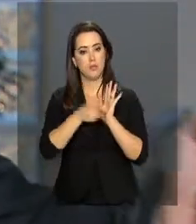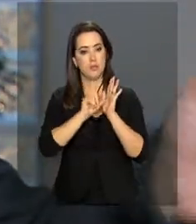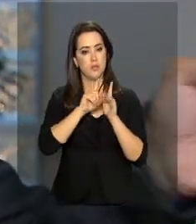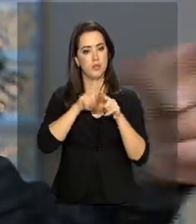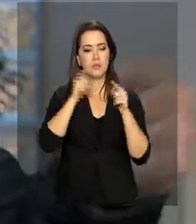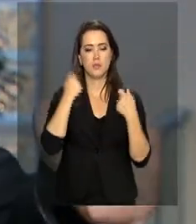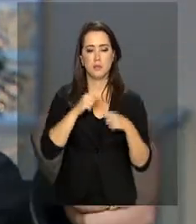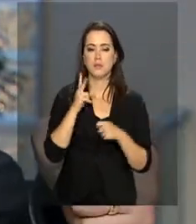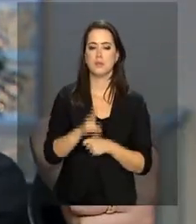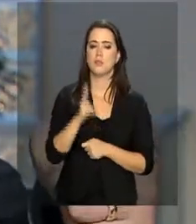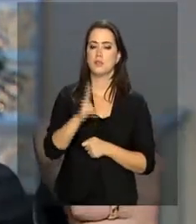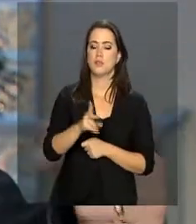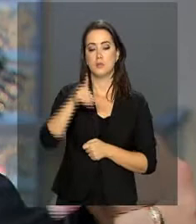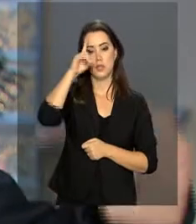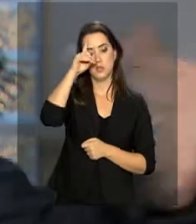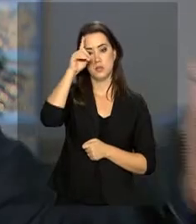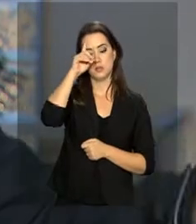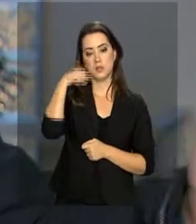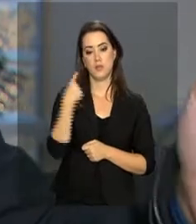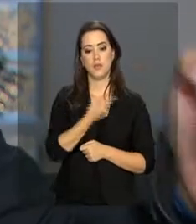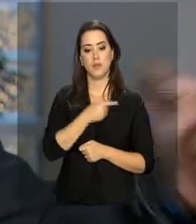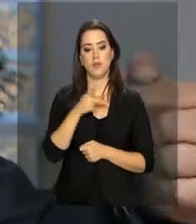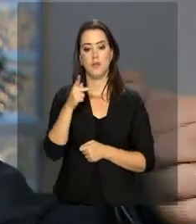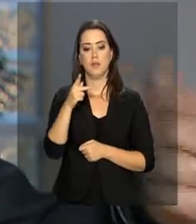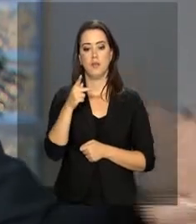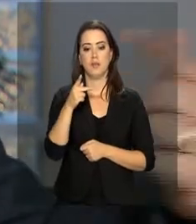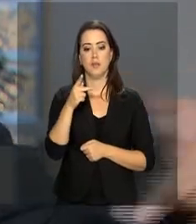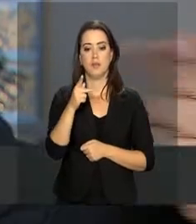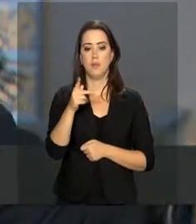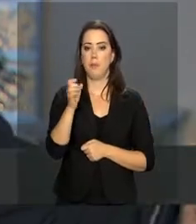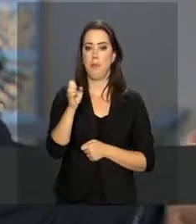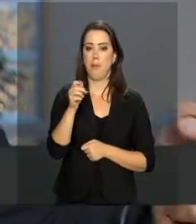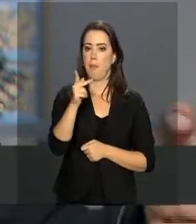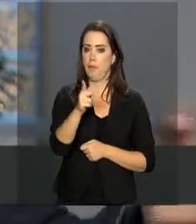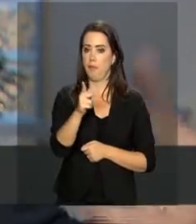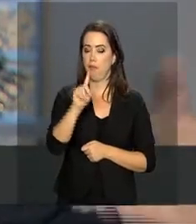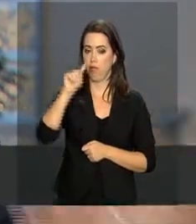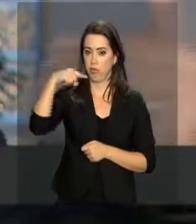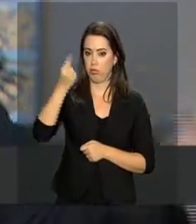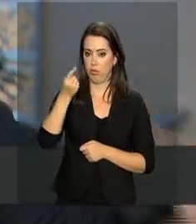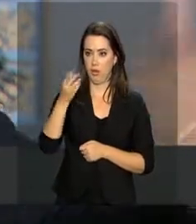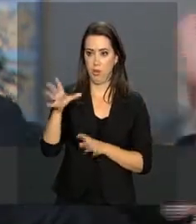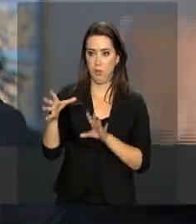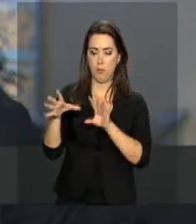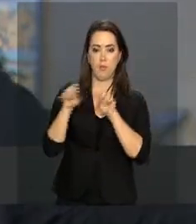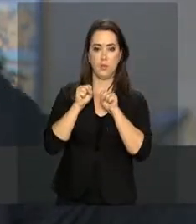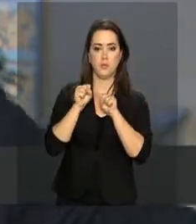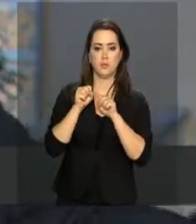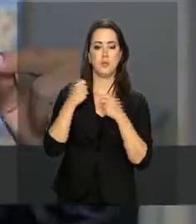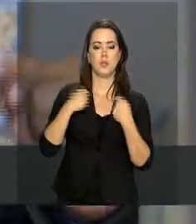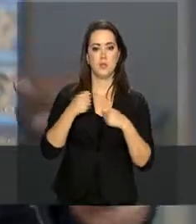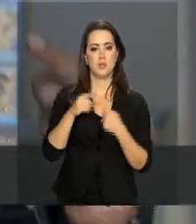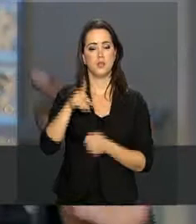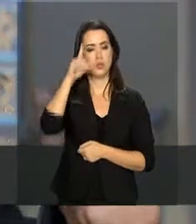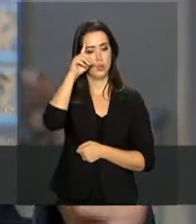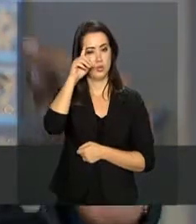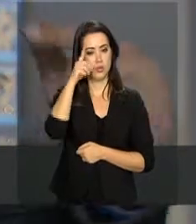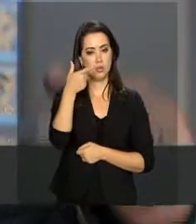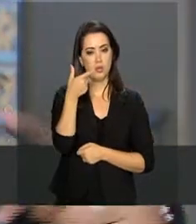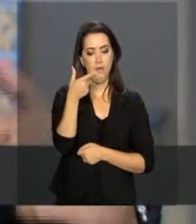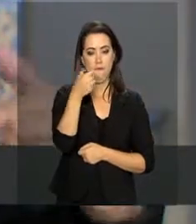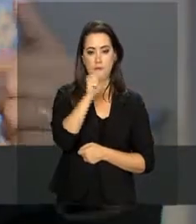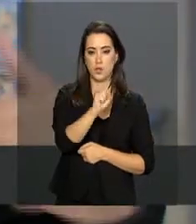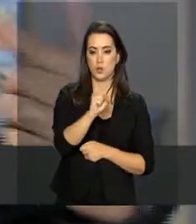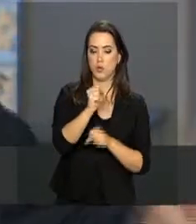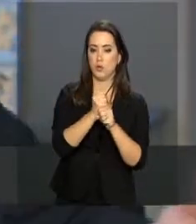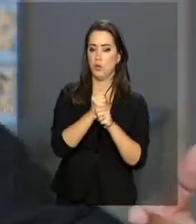contínua todo dia ea gente tem um pré pico opep que após a exposição que você tem que tomar todo dia durante 28 dias o que a pessoa quer dizer que ela